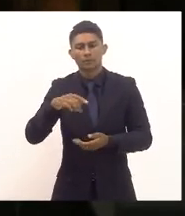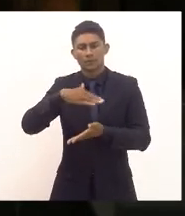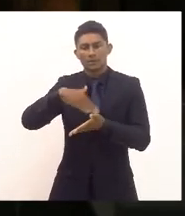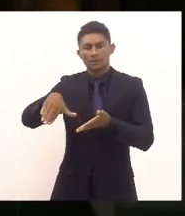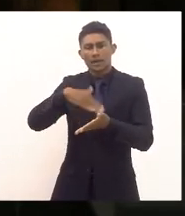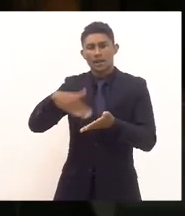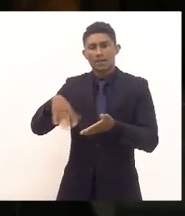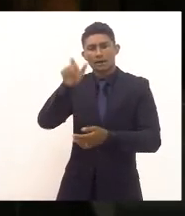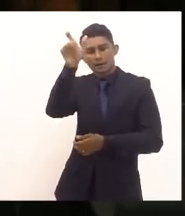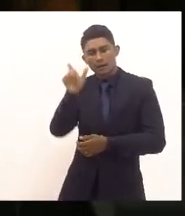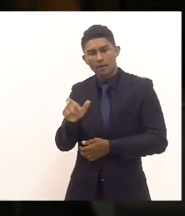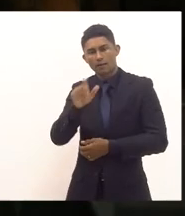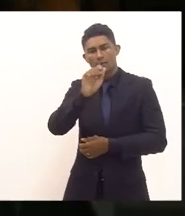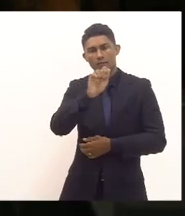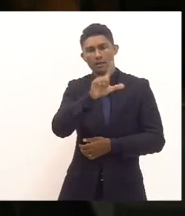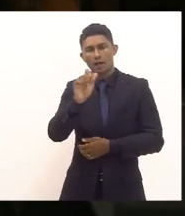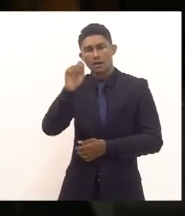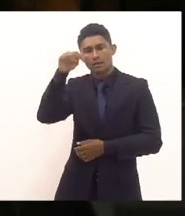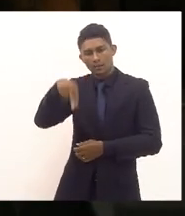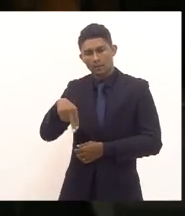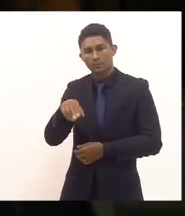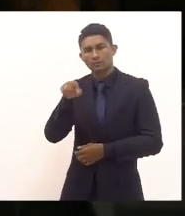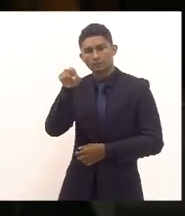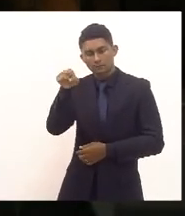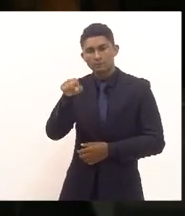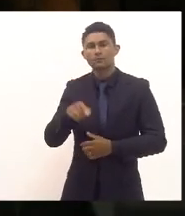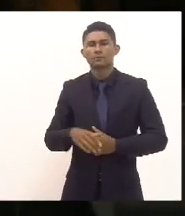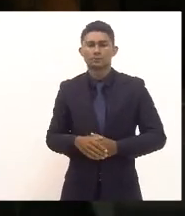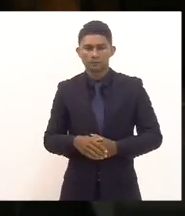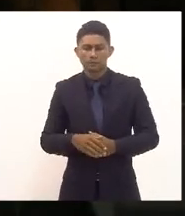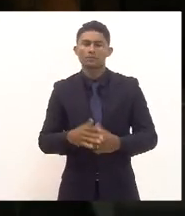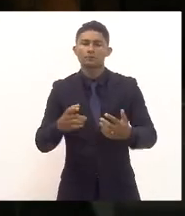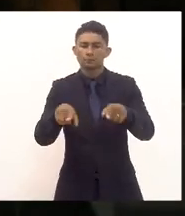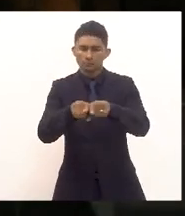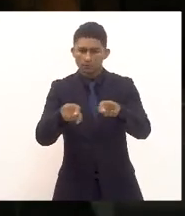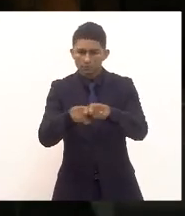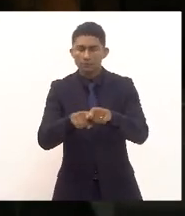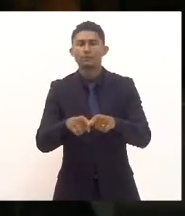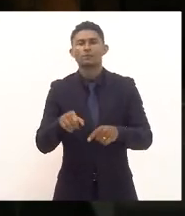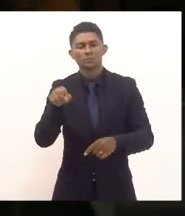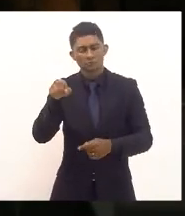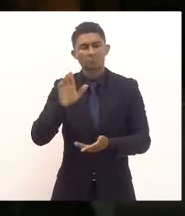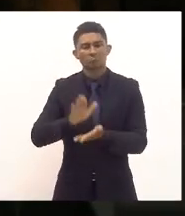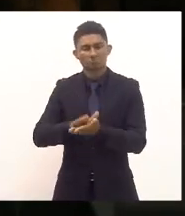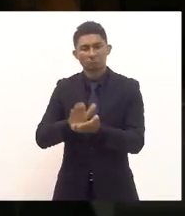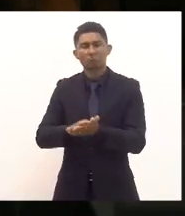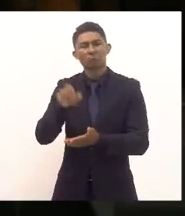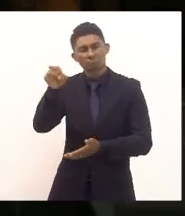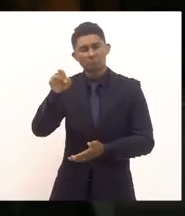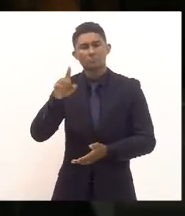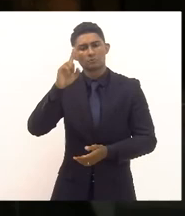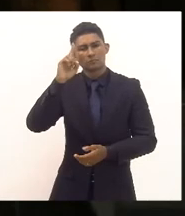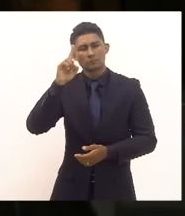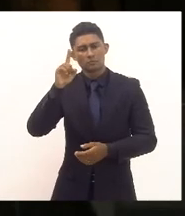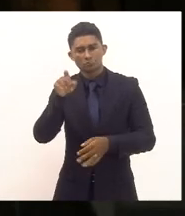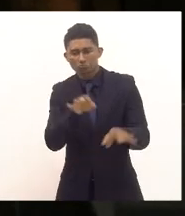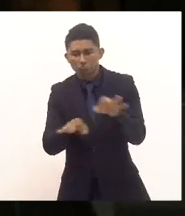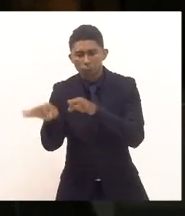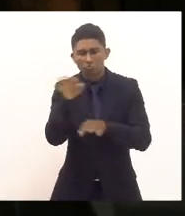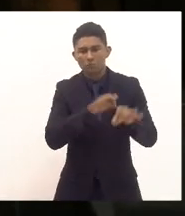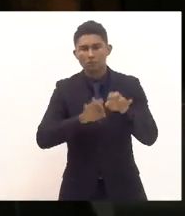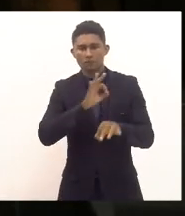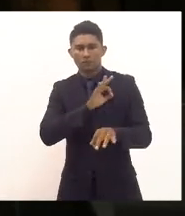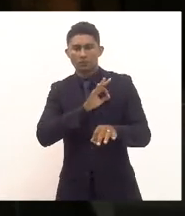secretário Dr Allan turnowski eu quero parabenizar sim pela aquela operação e